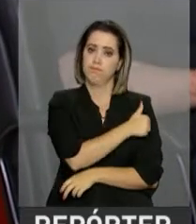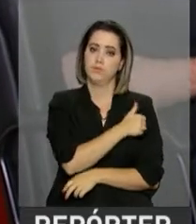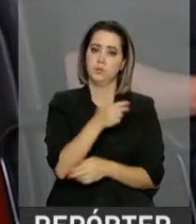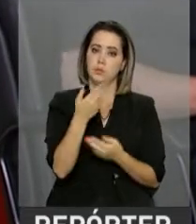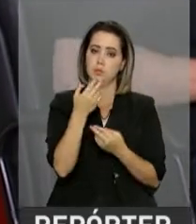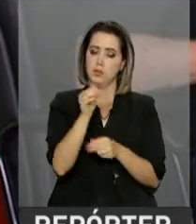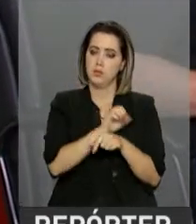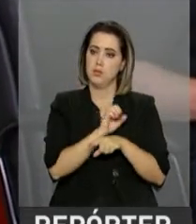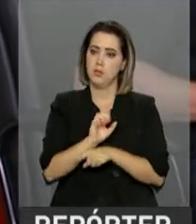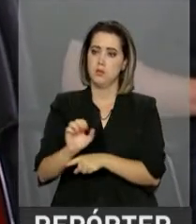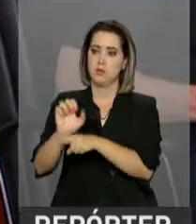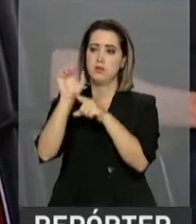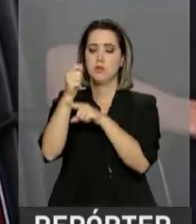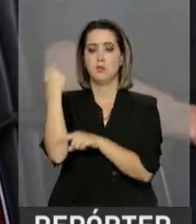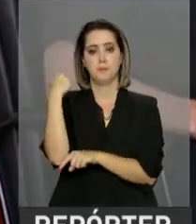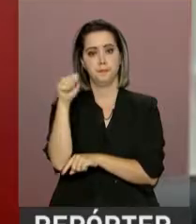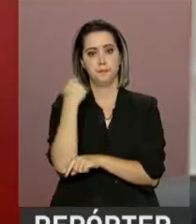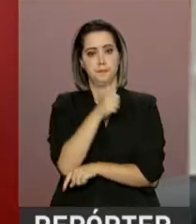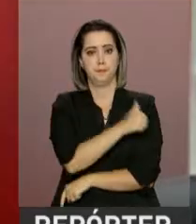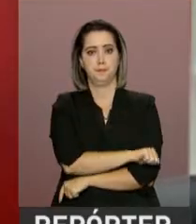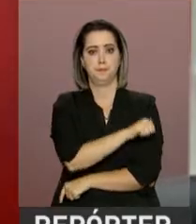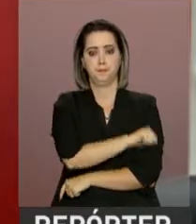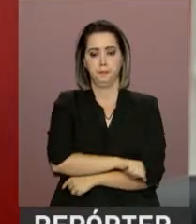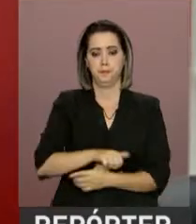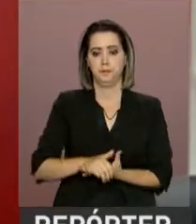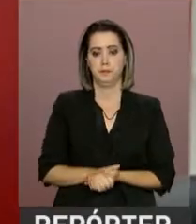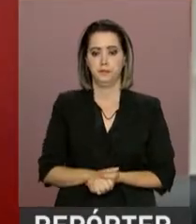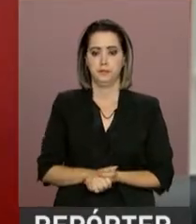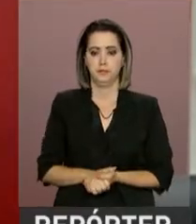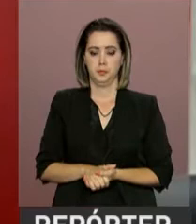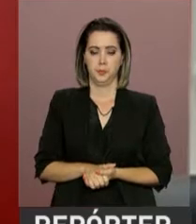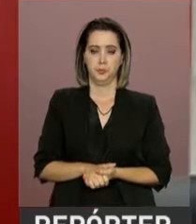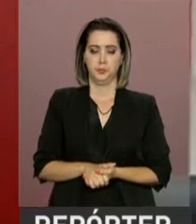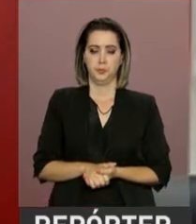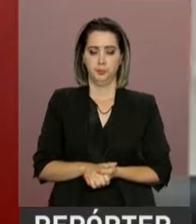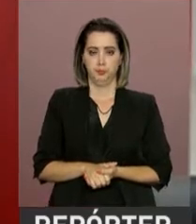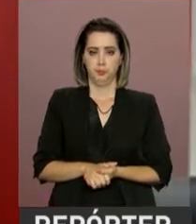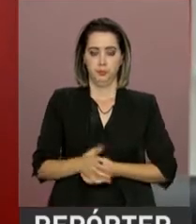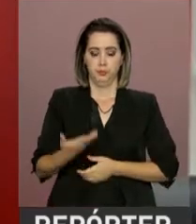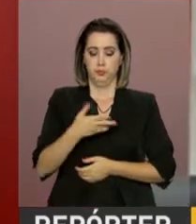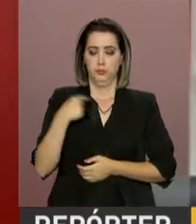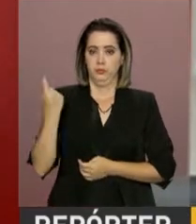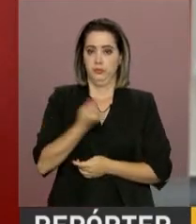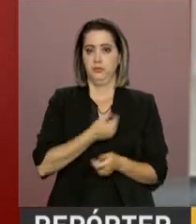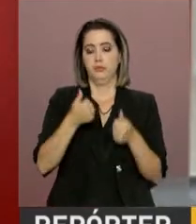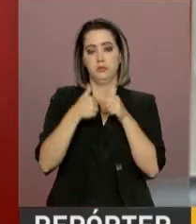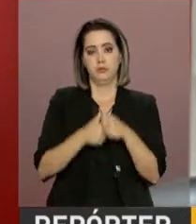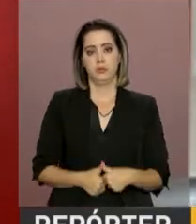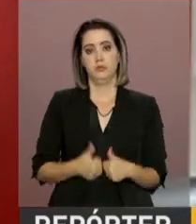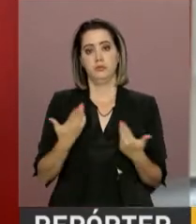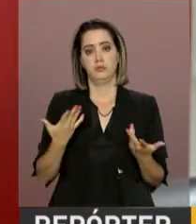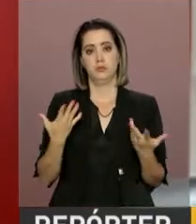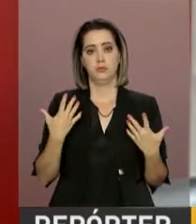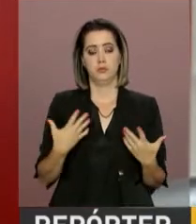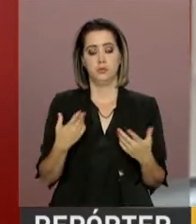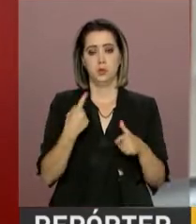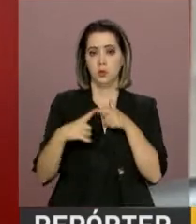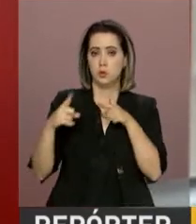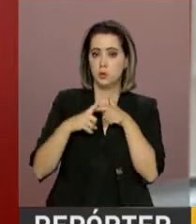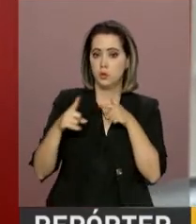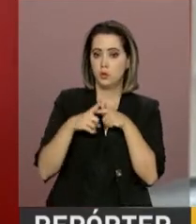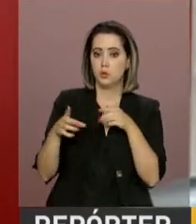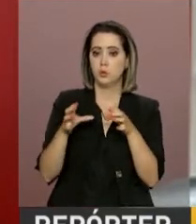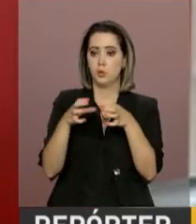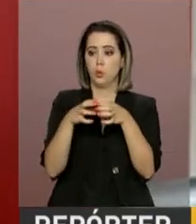estados como Rio Grande do Sul e Rio de Janeiro. Agora estamos com um problema severo, não apenas na Previdência dos Trabalhadores